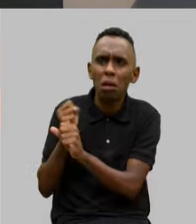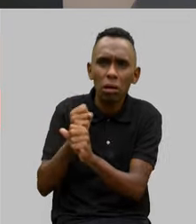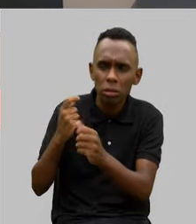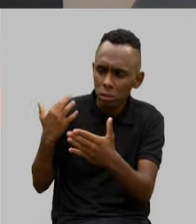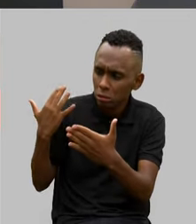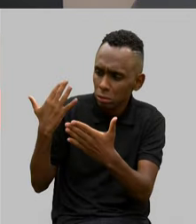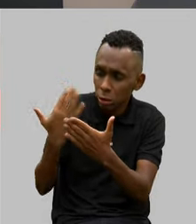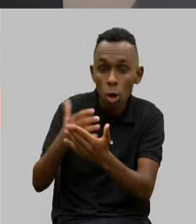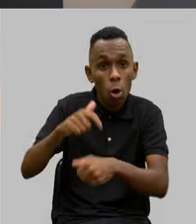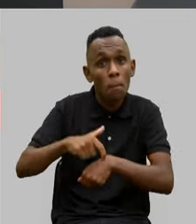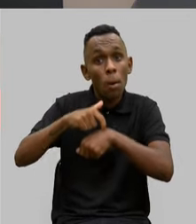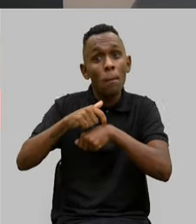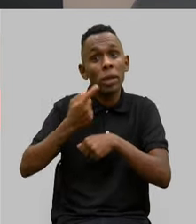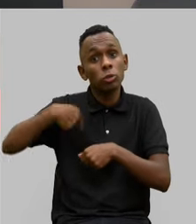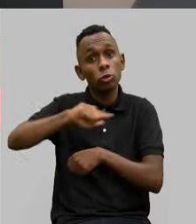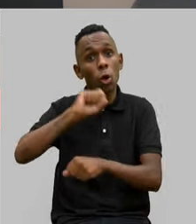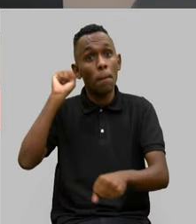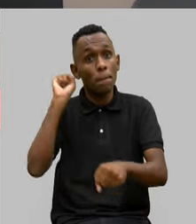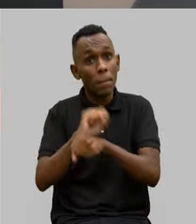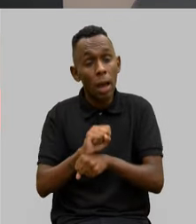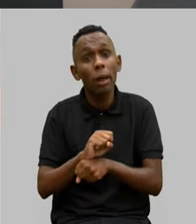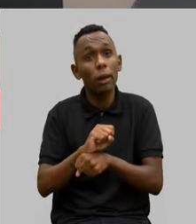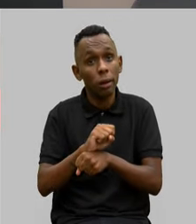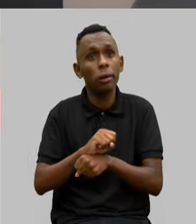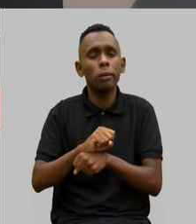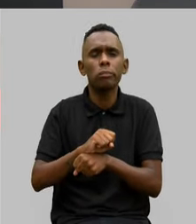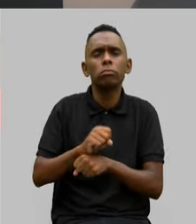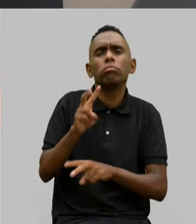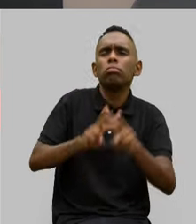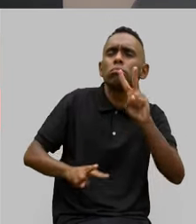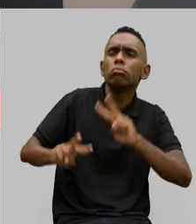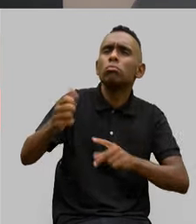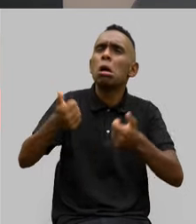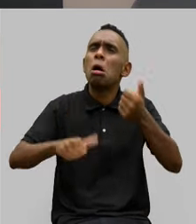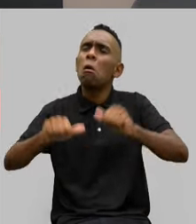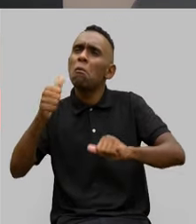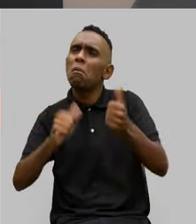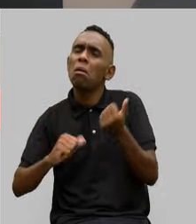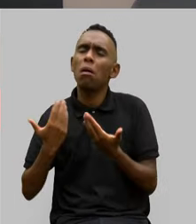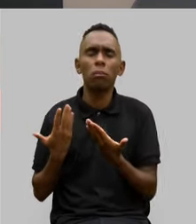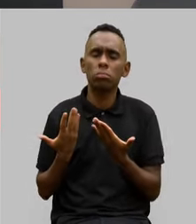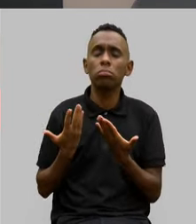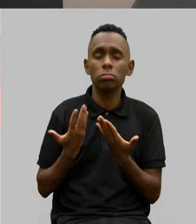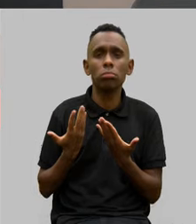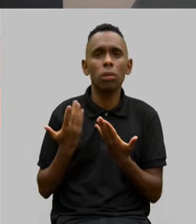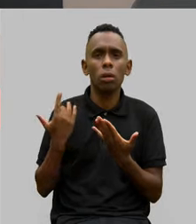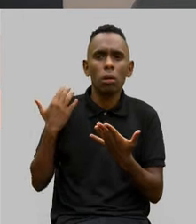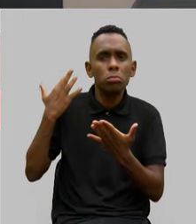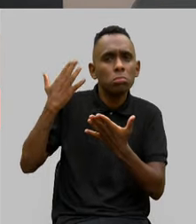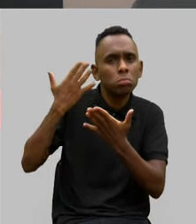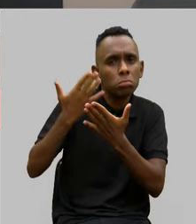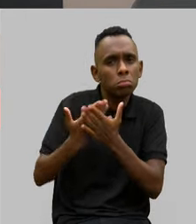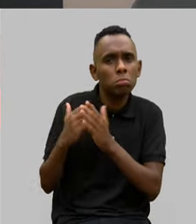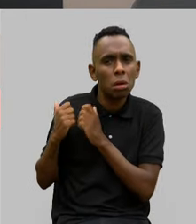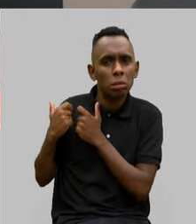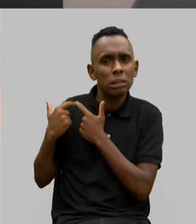que não tá na hora da gente parar para fazer um um balanço sobre e essa